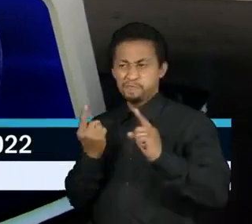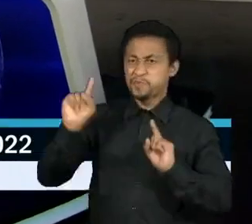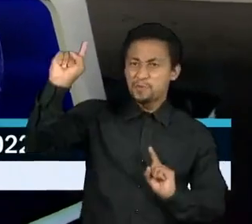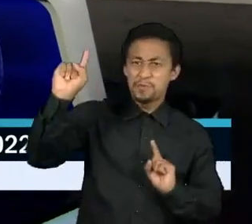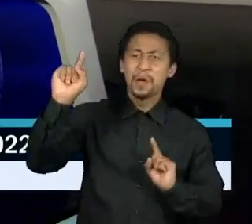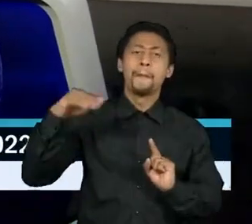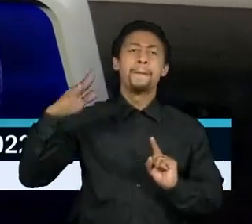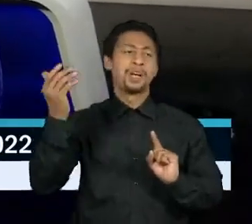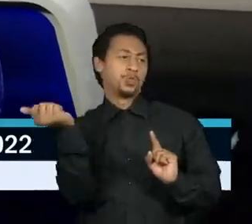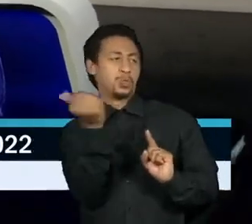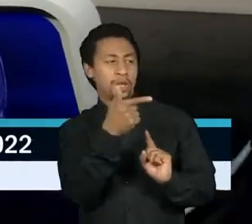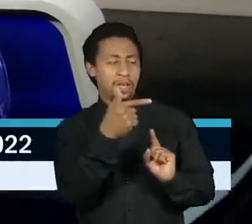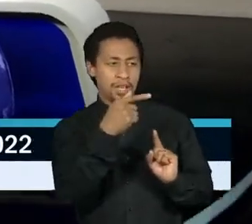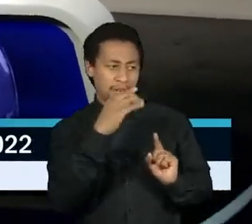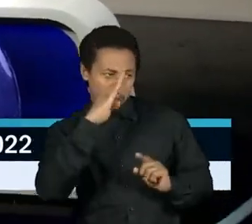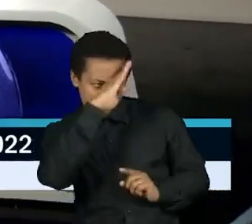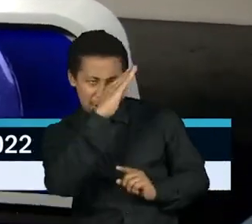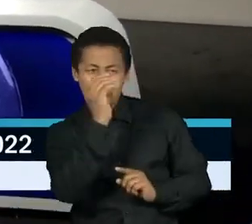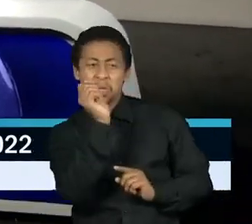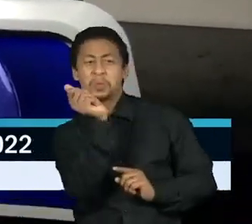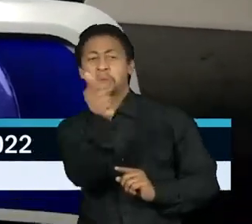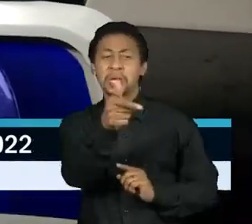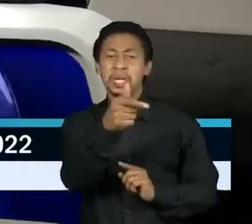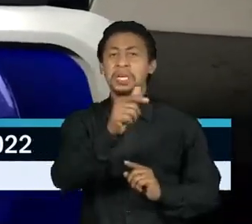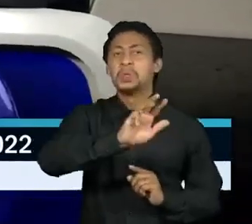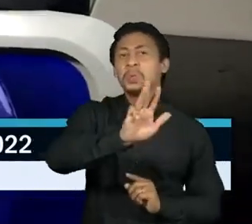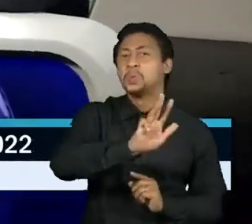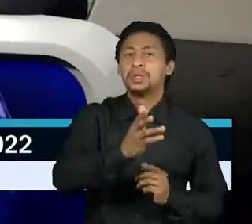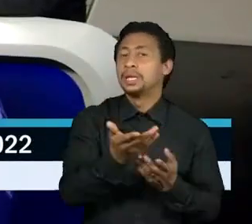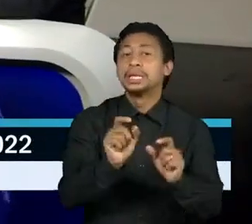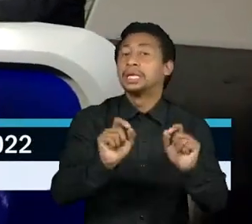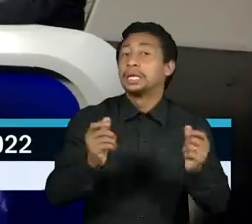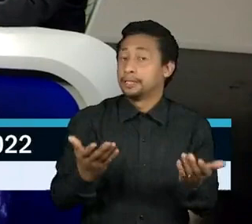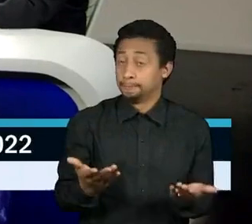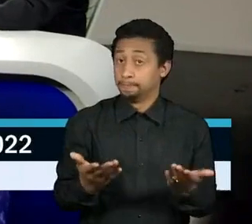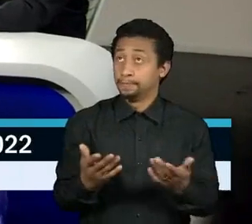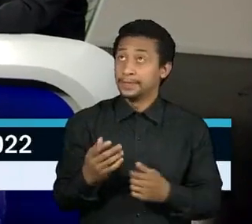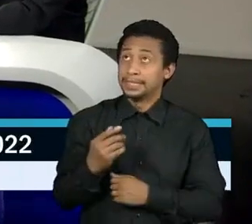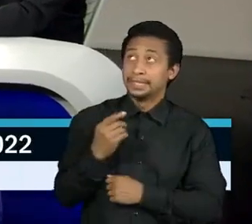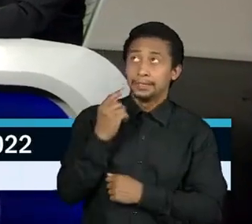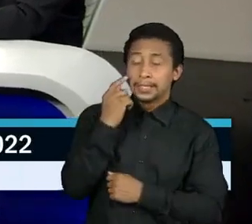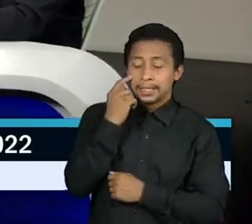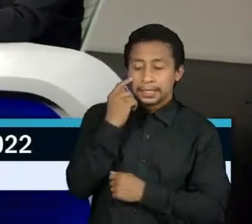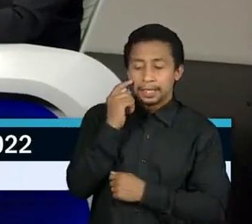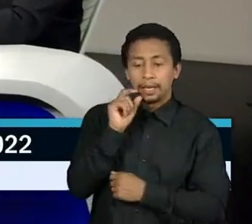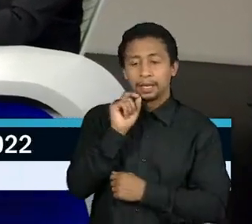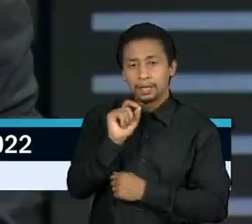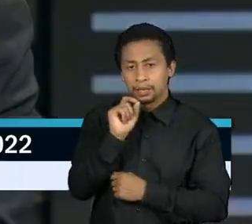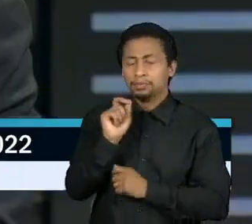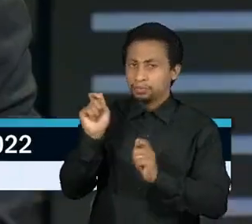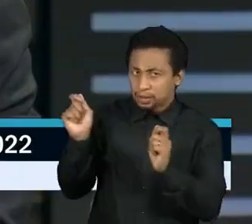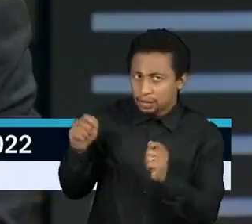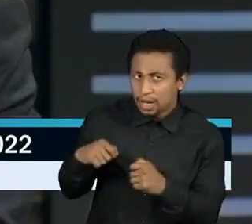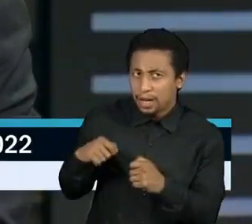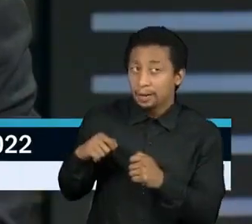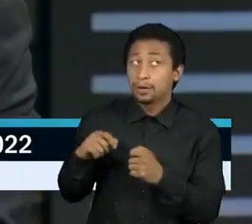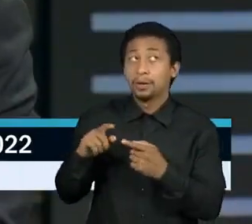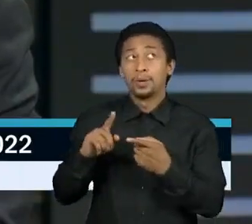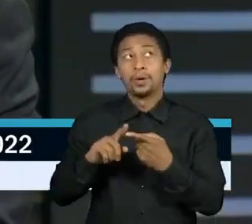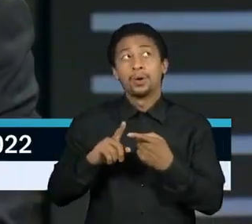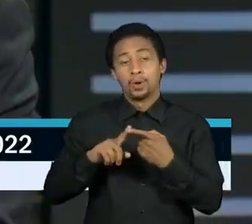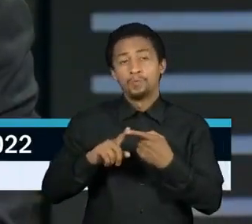Bolsonaro e Lula? Hoje, as que estão colocadas, na minha opinião, com chance poderem ter um crescimento, é a candidatura